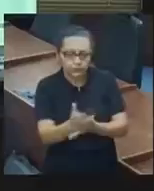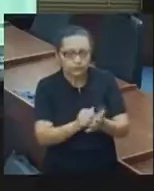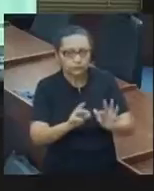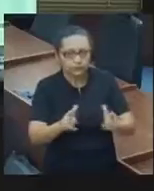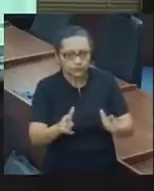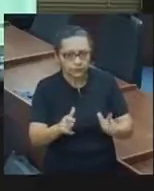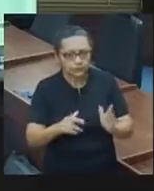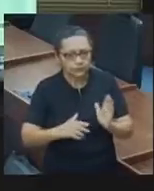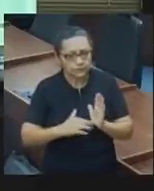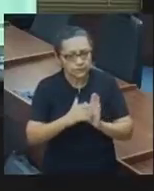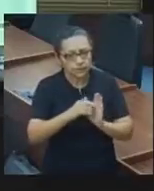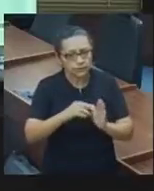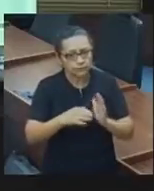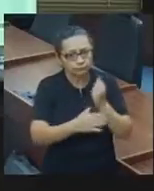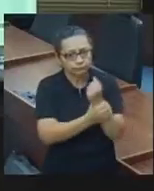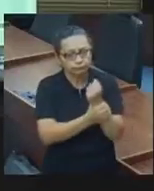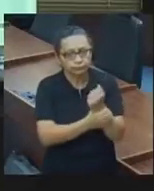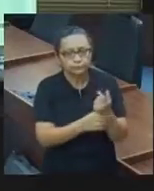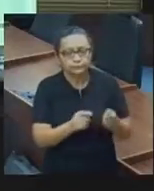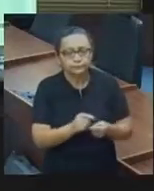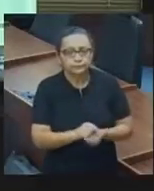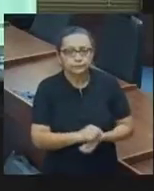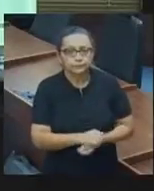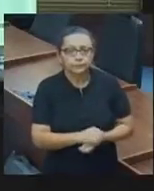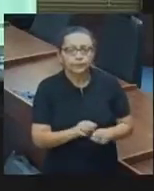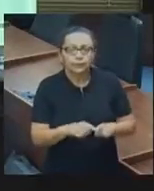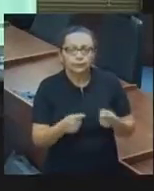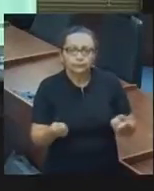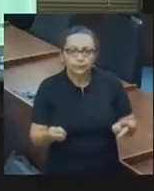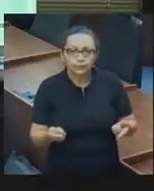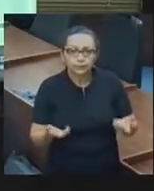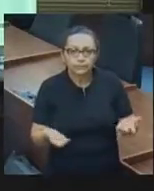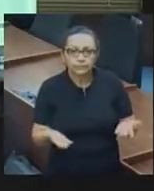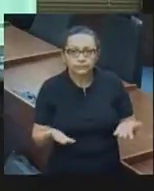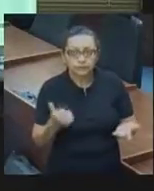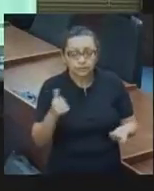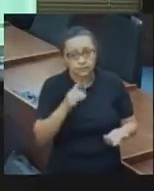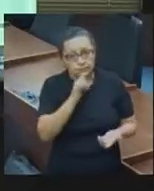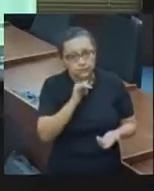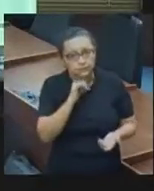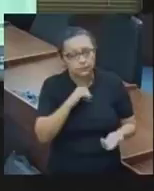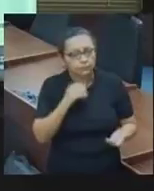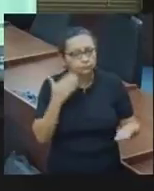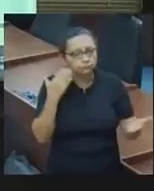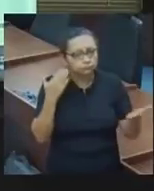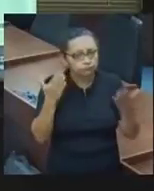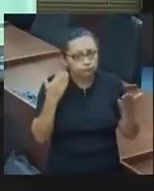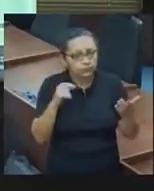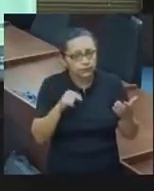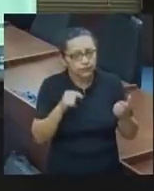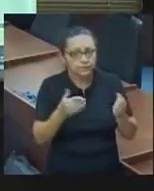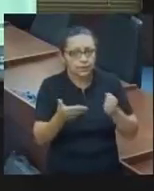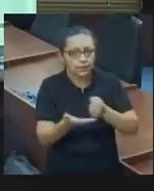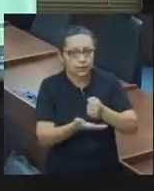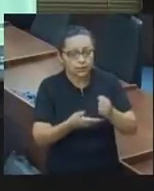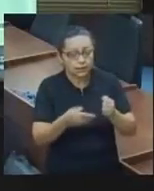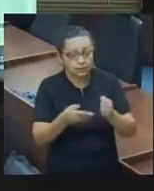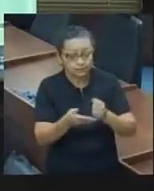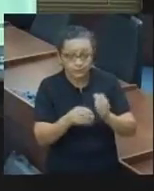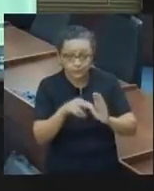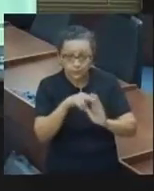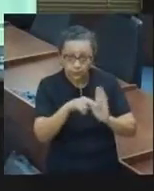é isso foi alterado pela nova norma mas o exemplo se baseia nessa norma então por exemplo